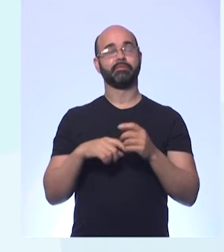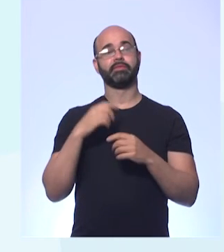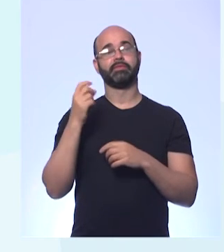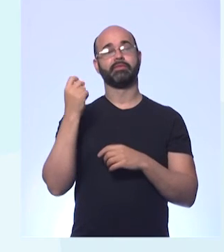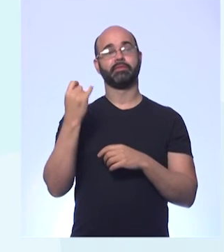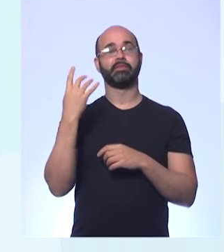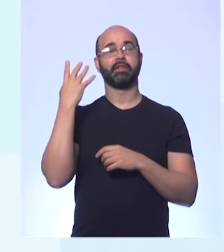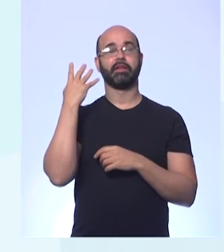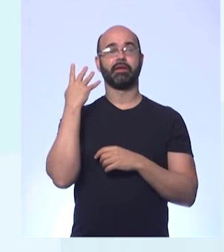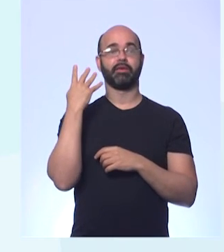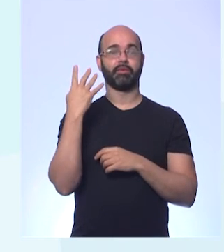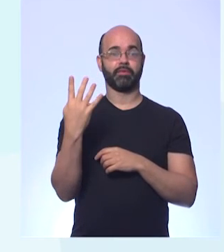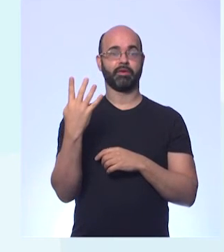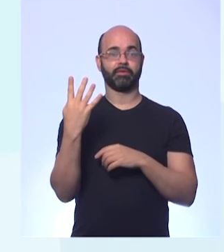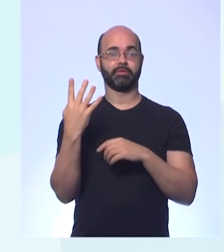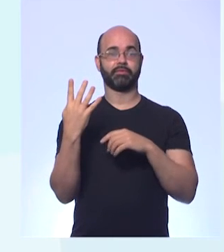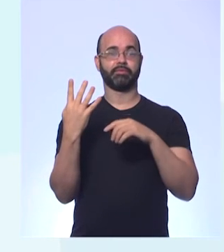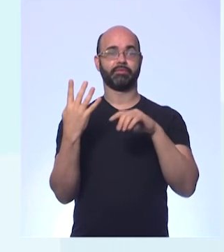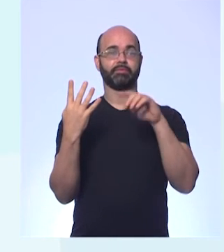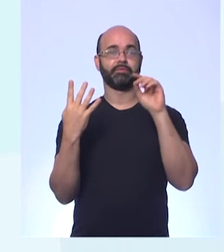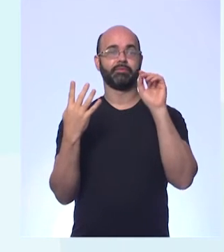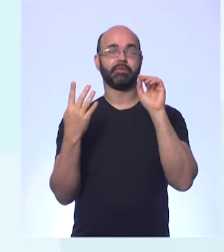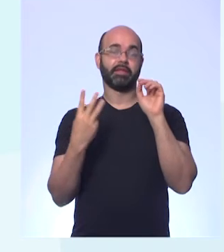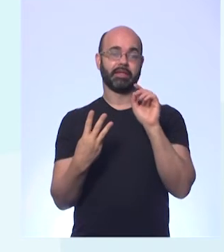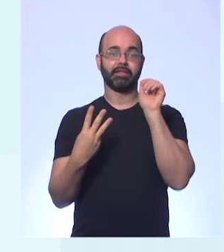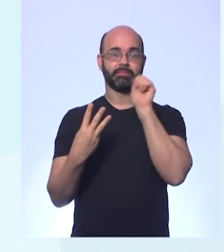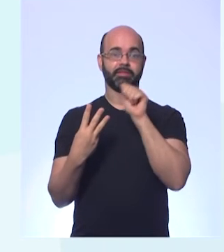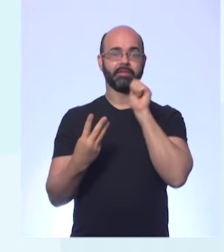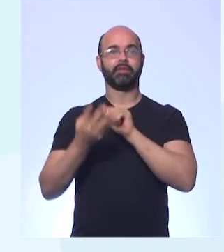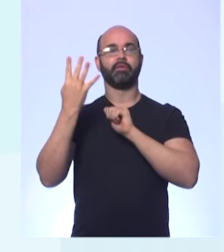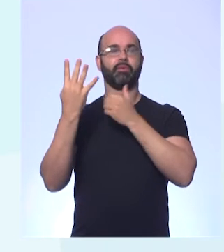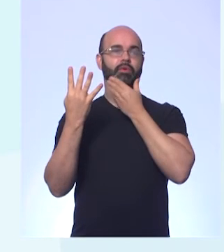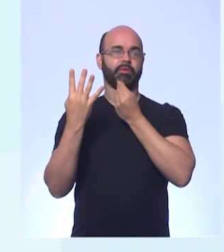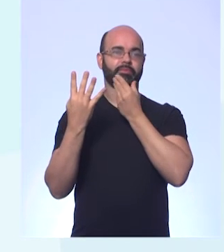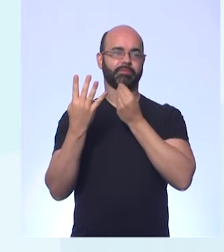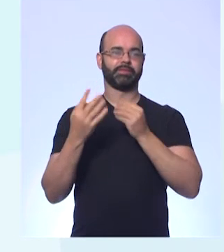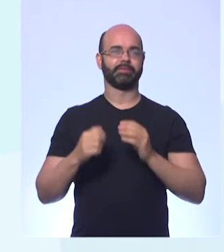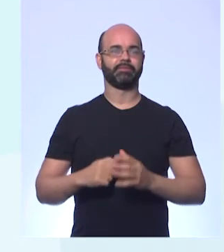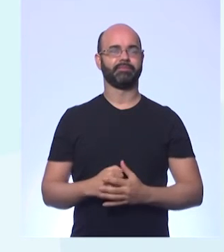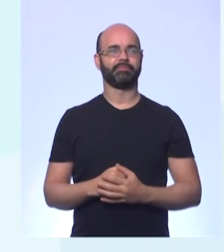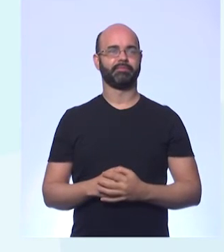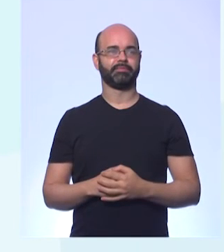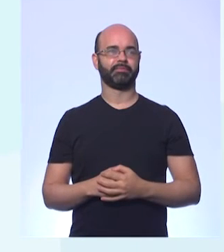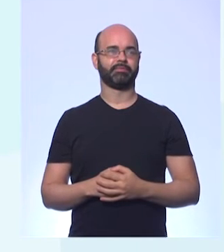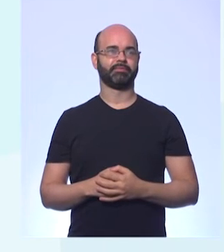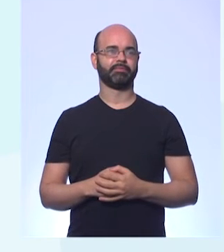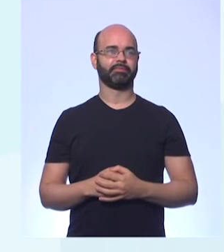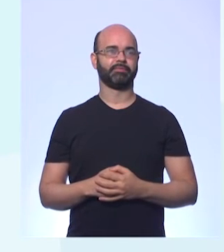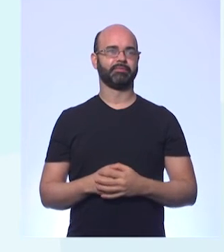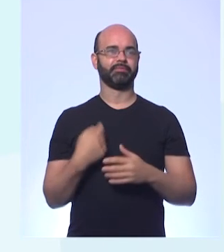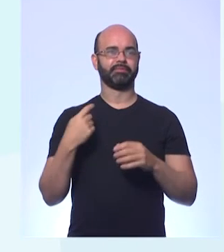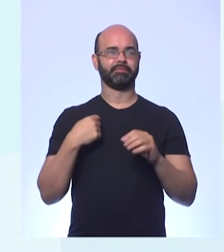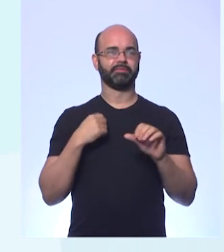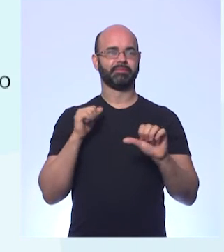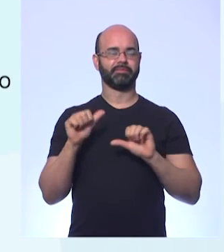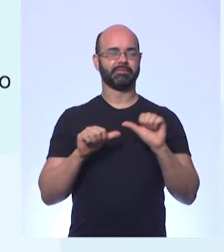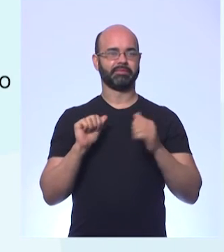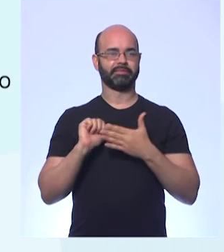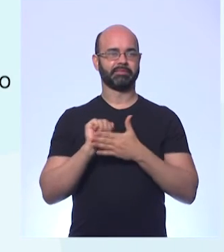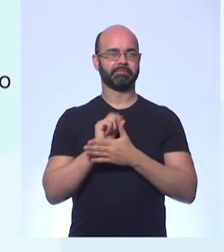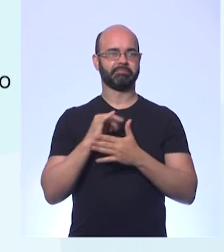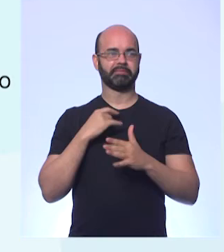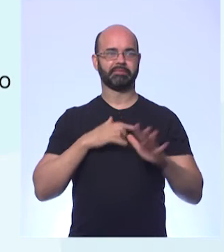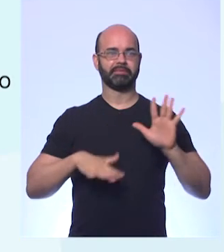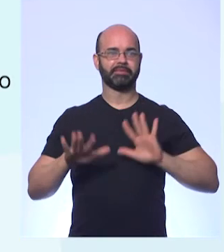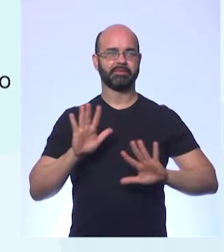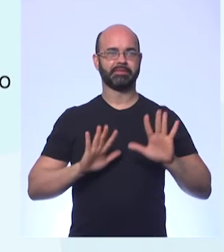nós temos 4 meninos, não é isso? Vamos ver um outro exemplo. Deixa eu apagar aqui com muita cautela para não errar de novo a tela, né? Vamos